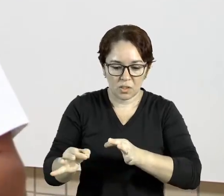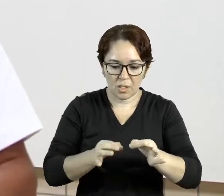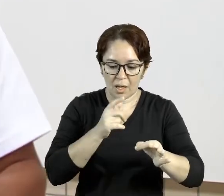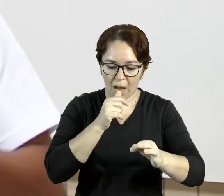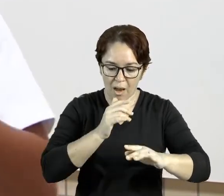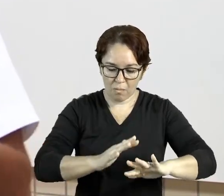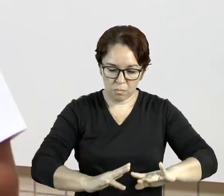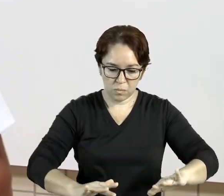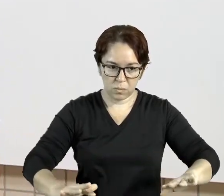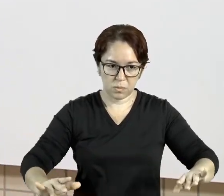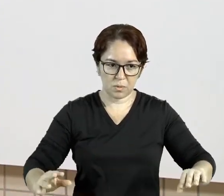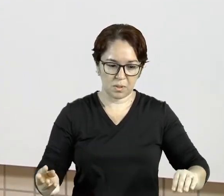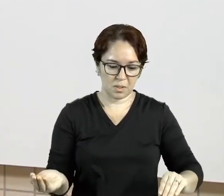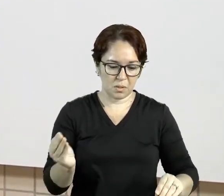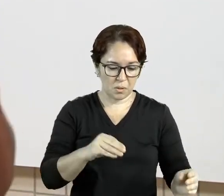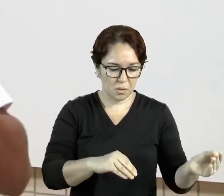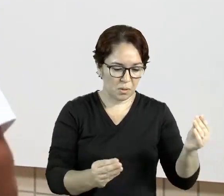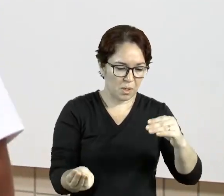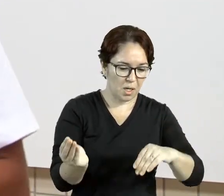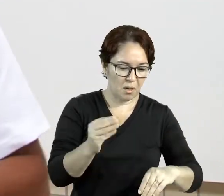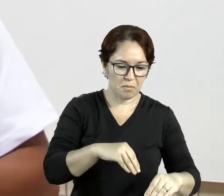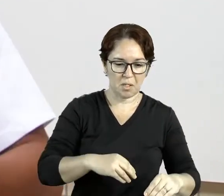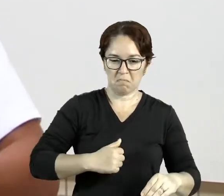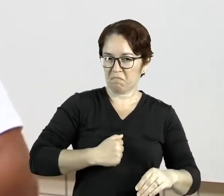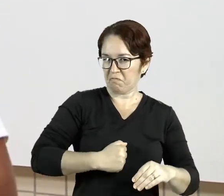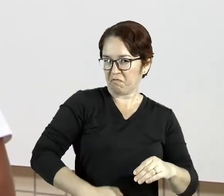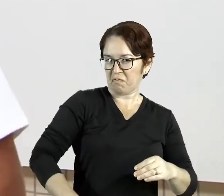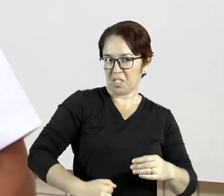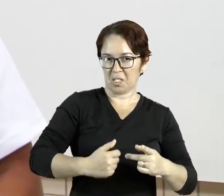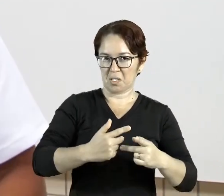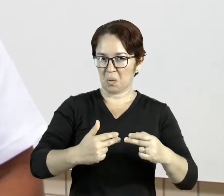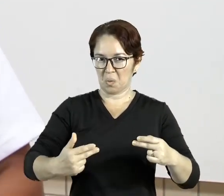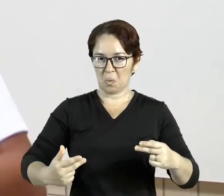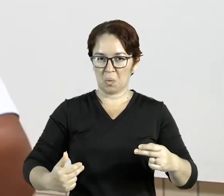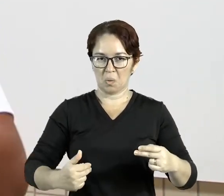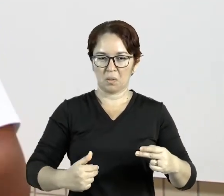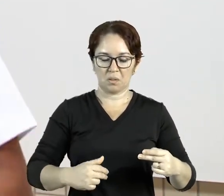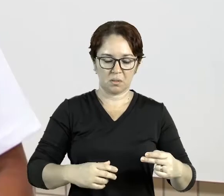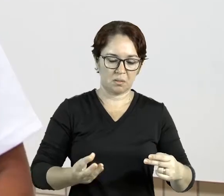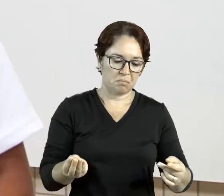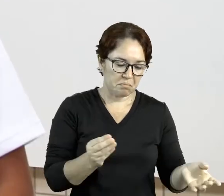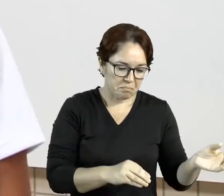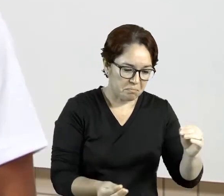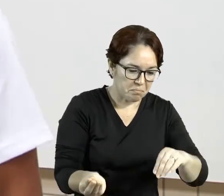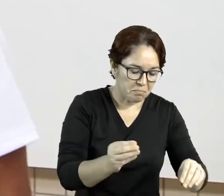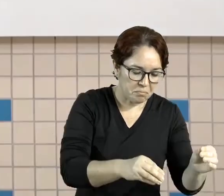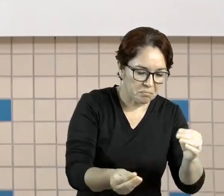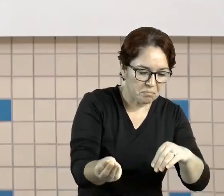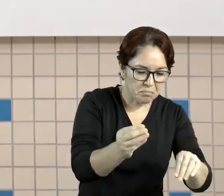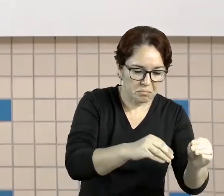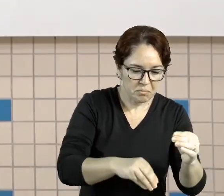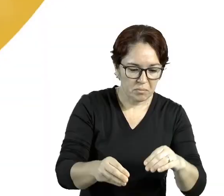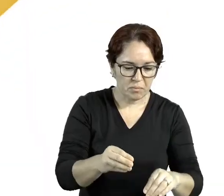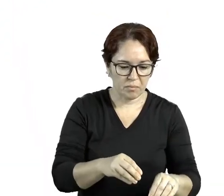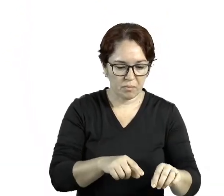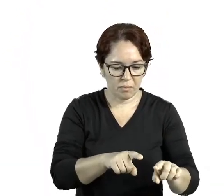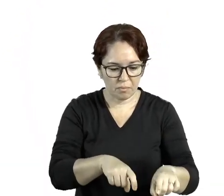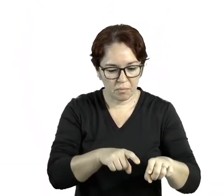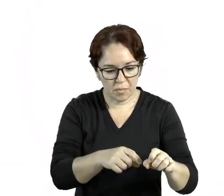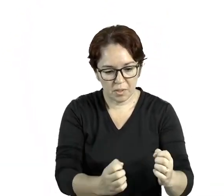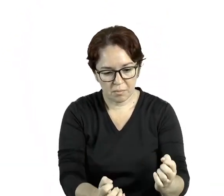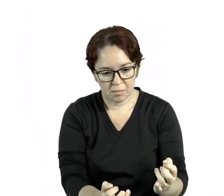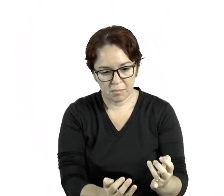Terra, fezes, né, cocô também, para adubar aquela chinampa, aquela ilha artificial, e ali